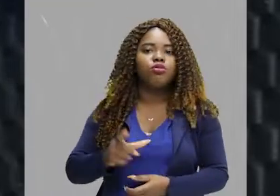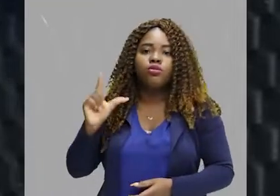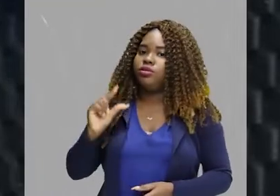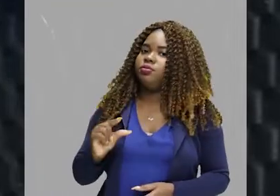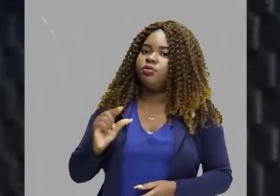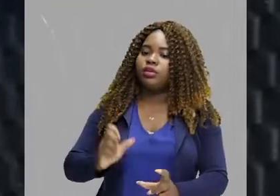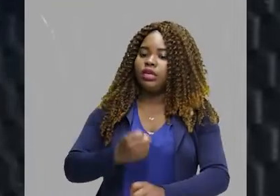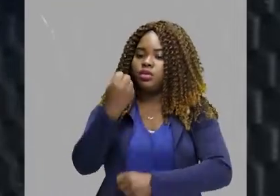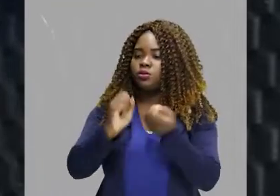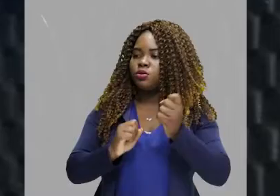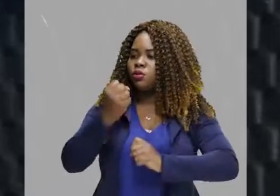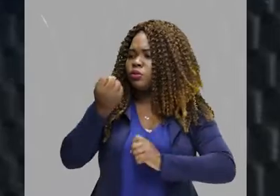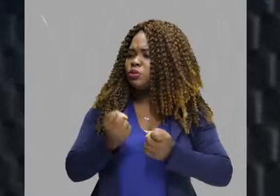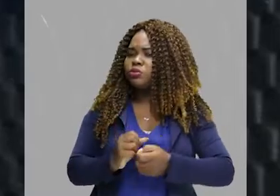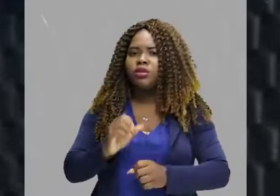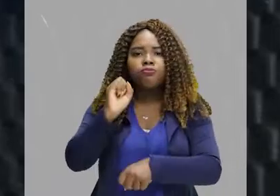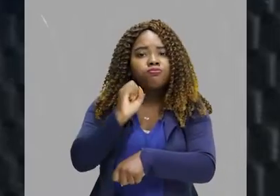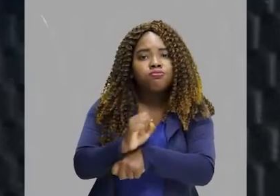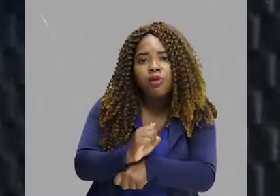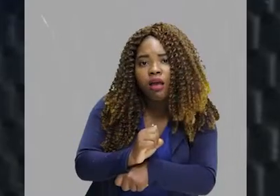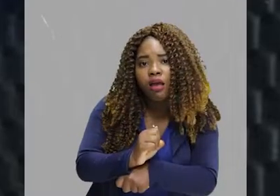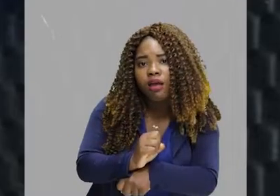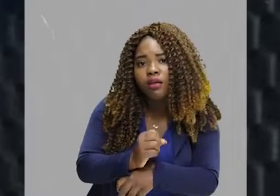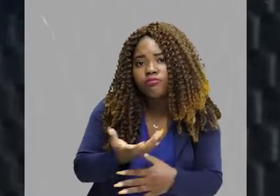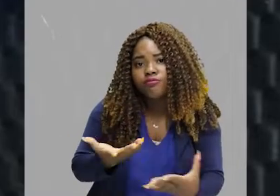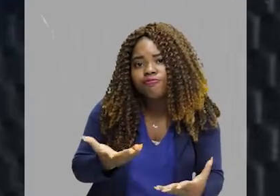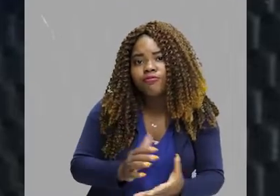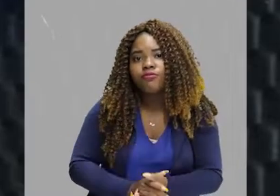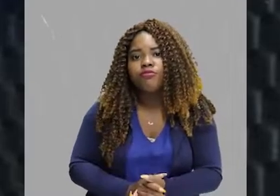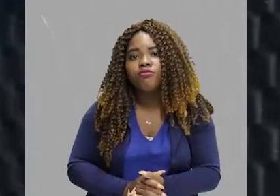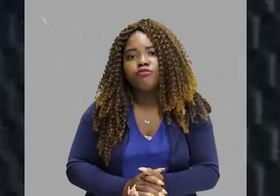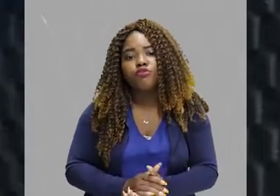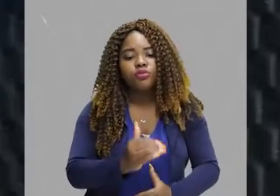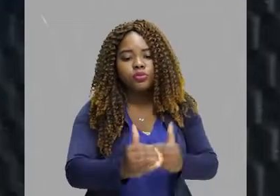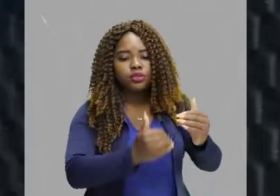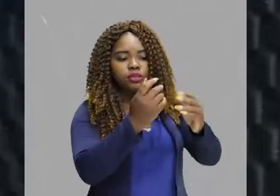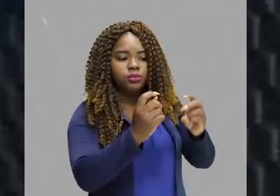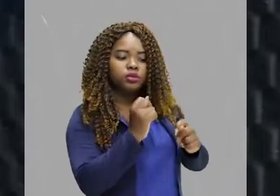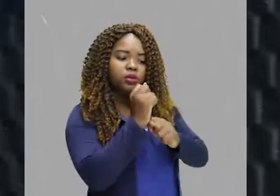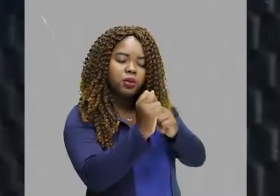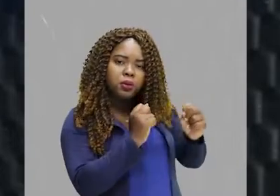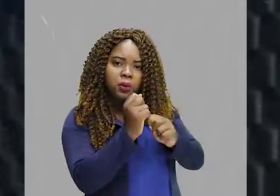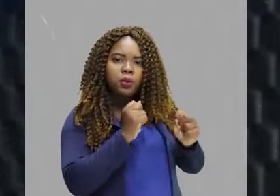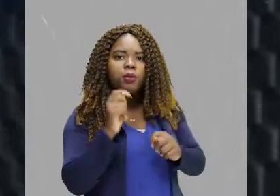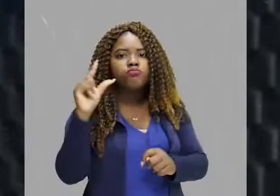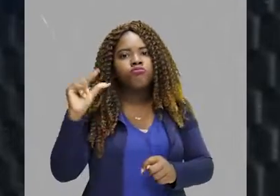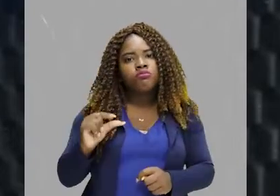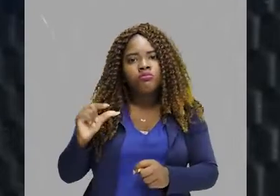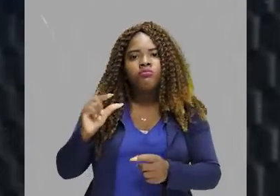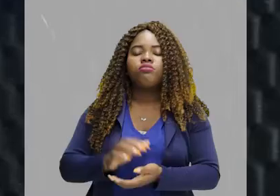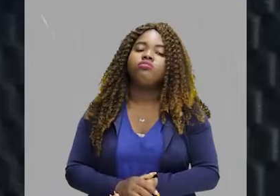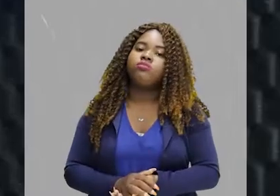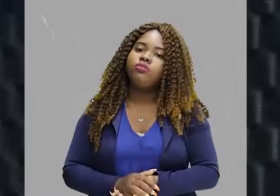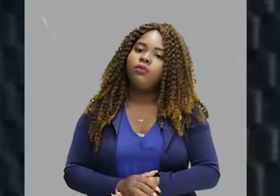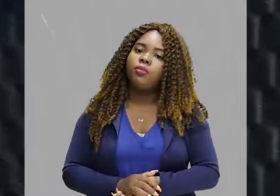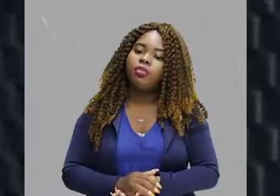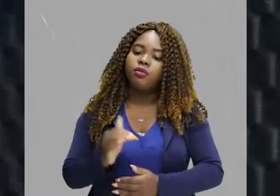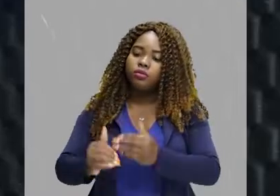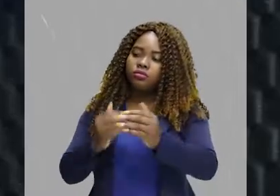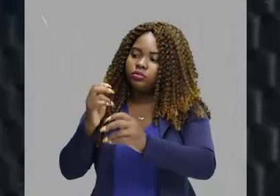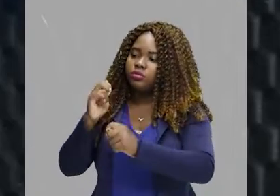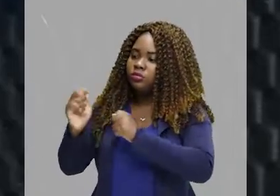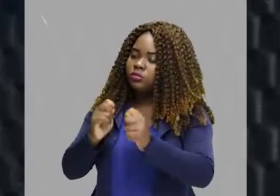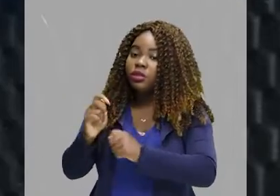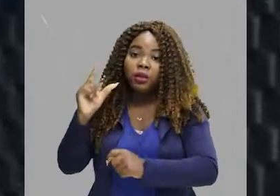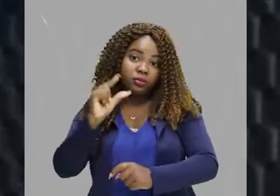vai produzir menos. E, consequentemente, isso vai determinar um crescimento econômico menor. Então, para que o crescimento econômico não diminua, eu vou